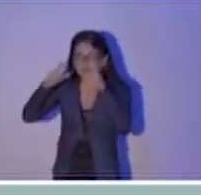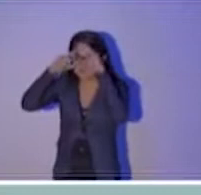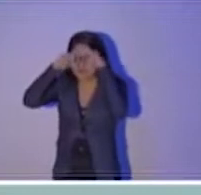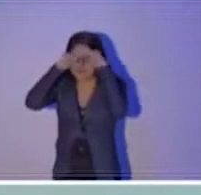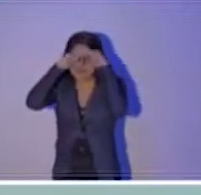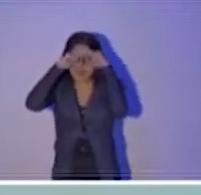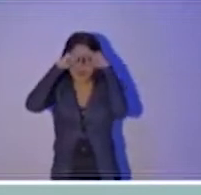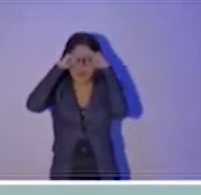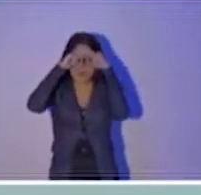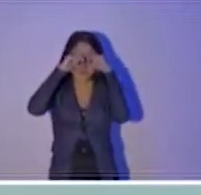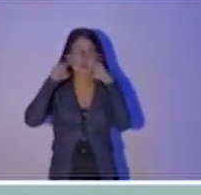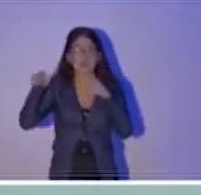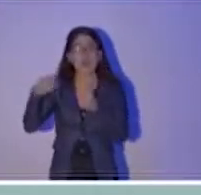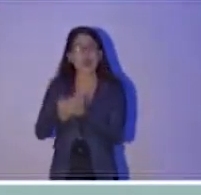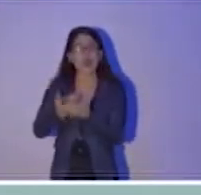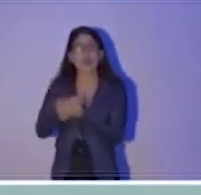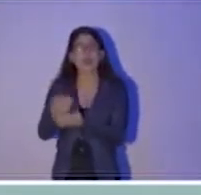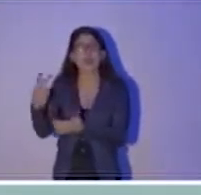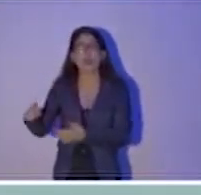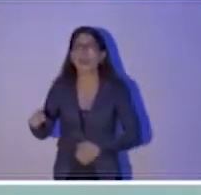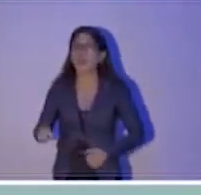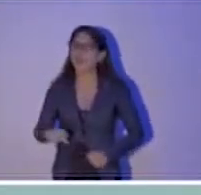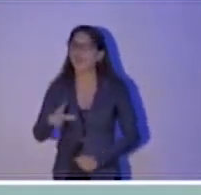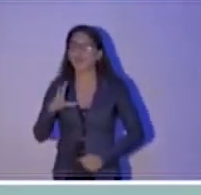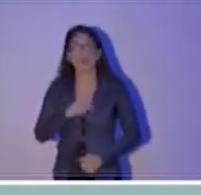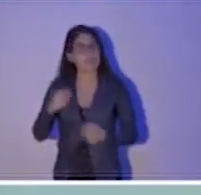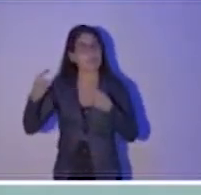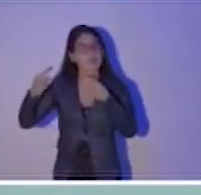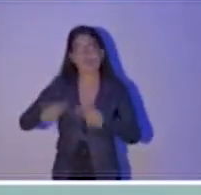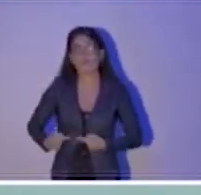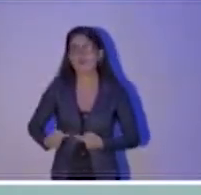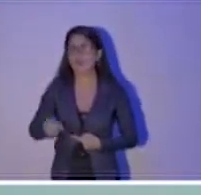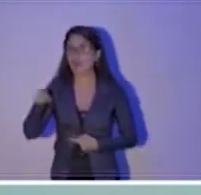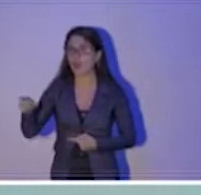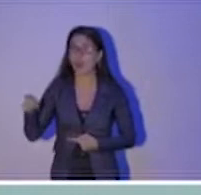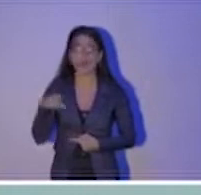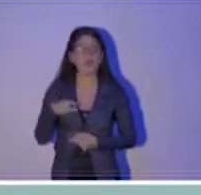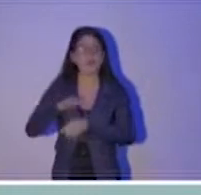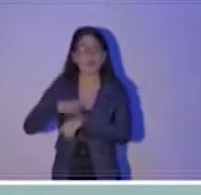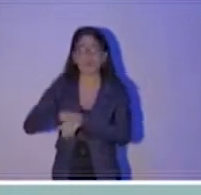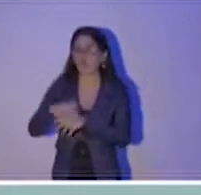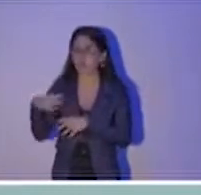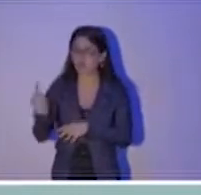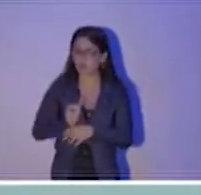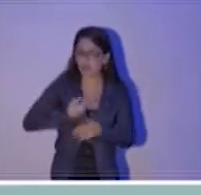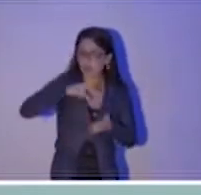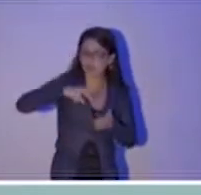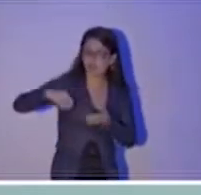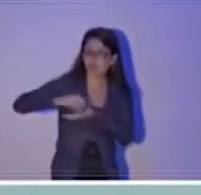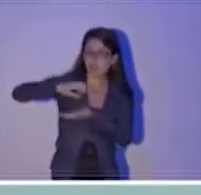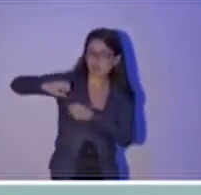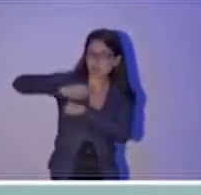redondinho, e a aula dela era muito desafiante. Dona Marlene fez a gente ler tudo que podia e tudo que não